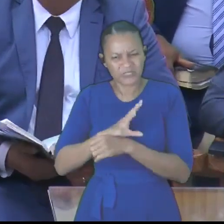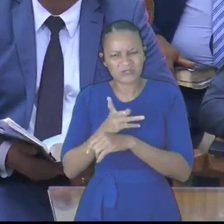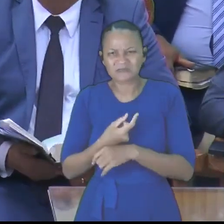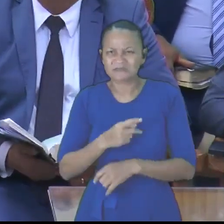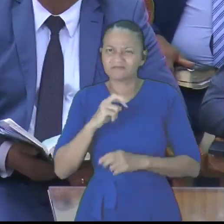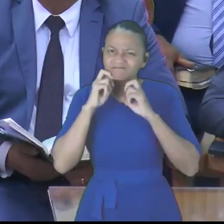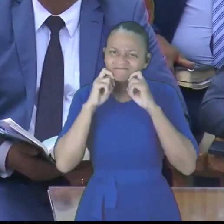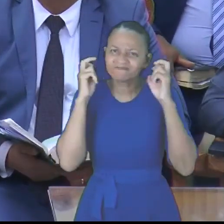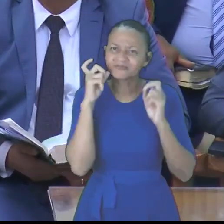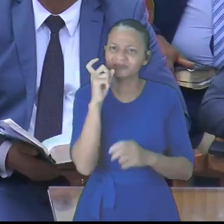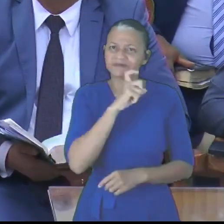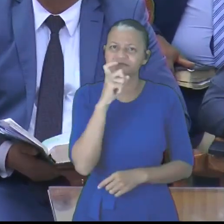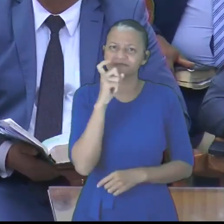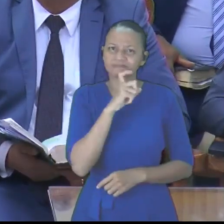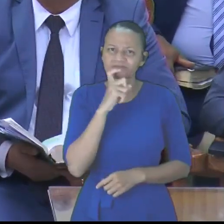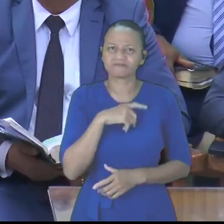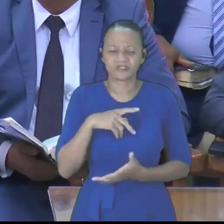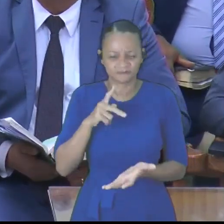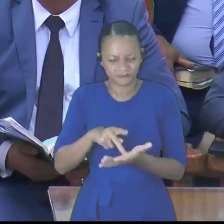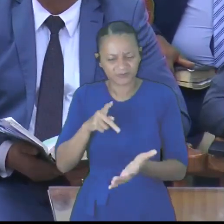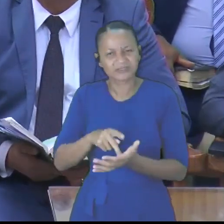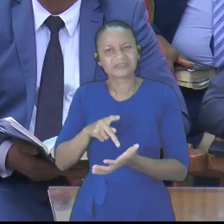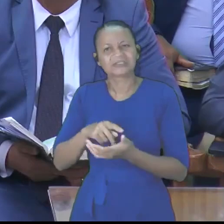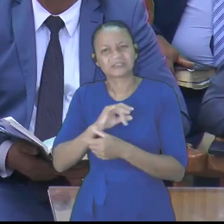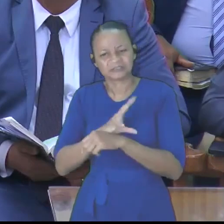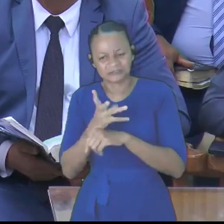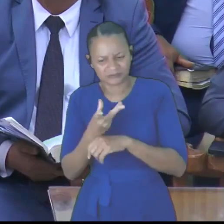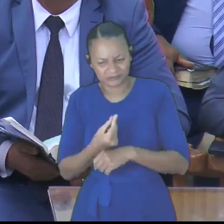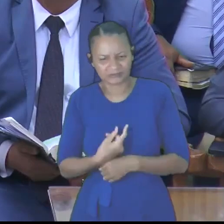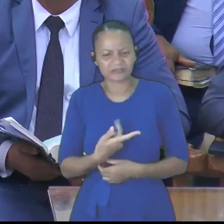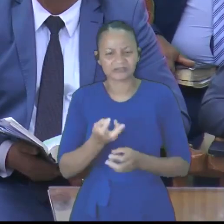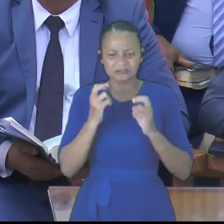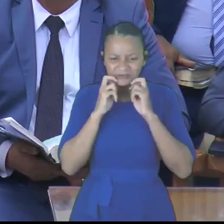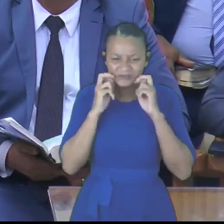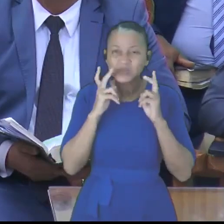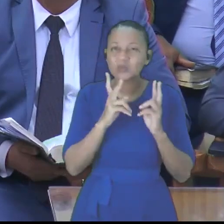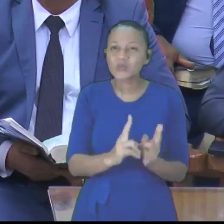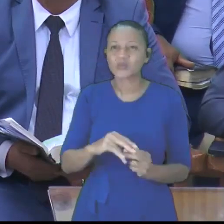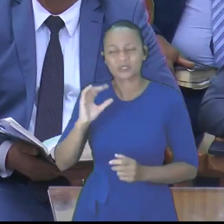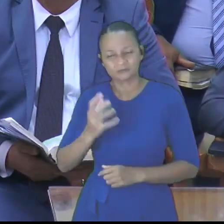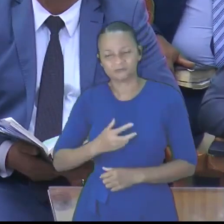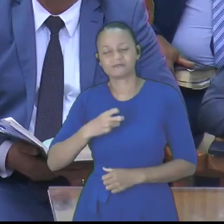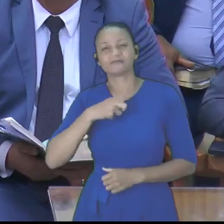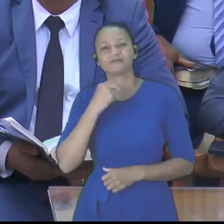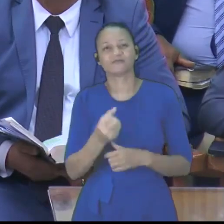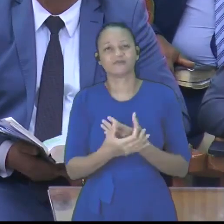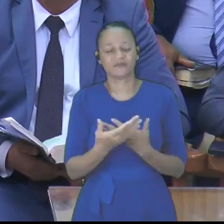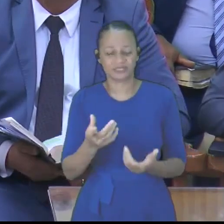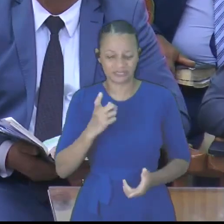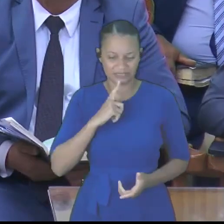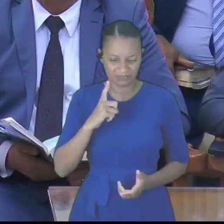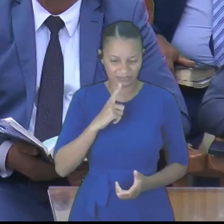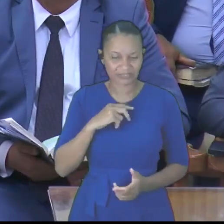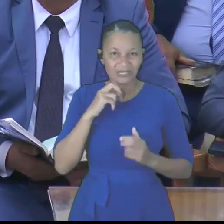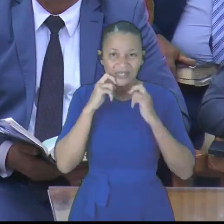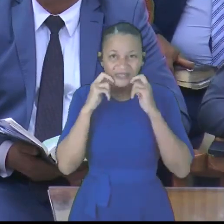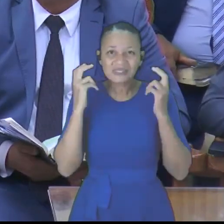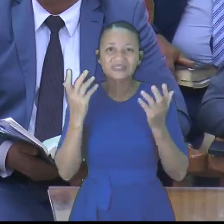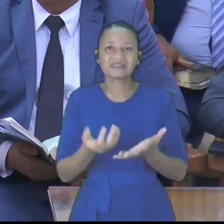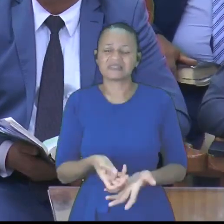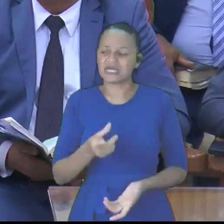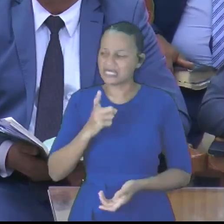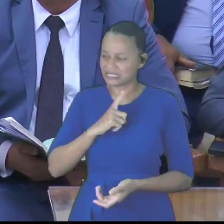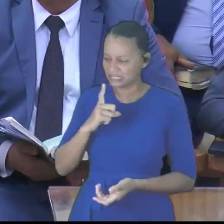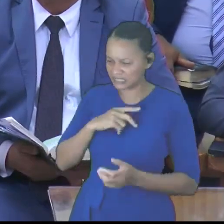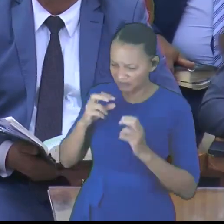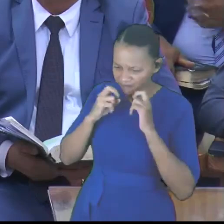mentir. A verdadeira igreja de Deus tem vergonha, assim como o seu Salvador tem vergonha, e tinha vergonha. Nós temos vergonha. Eu tenho